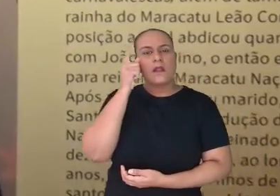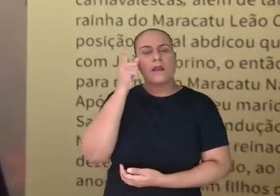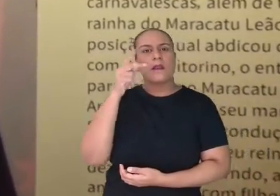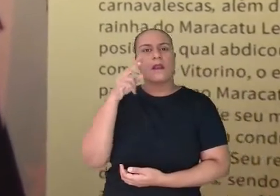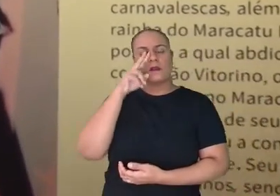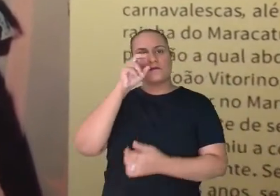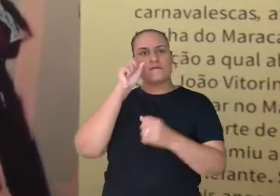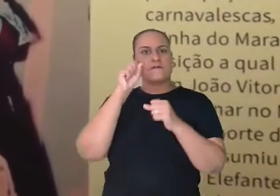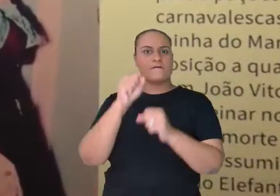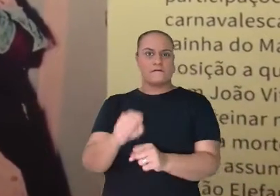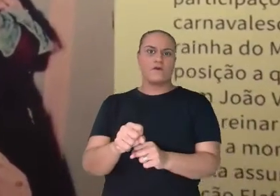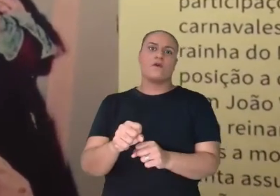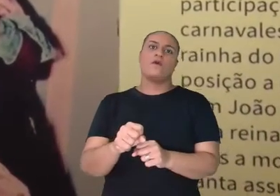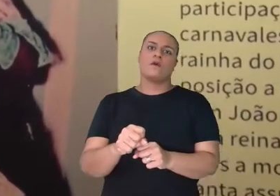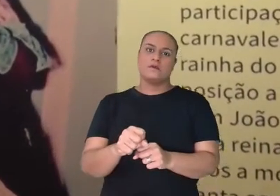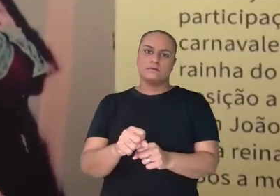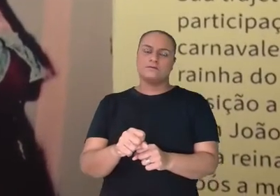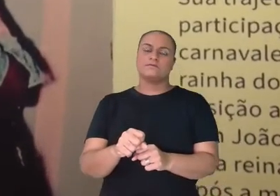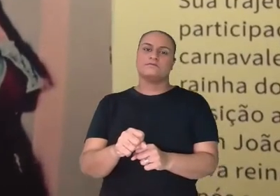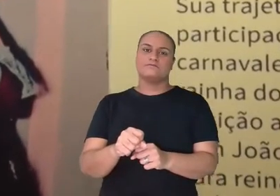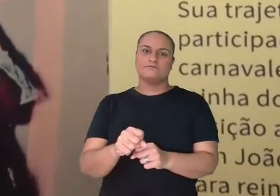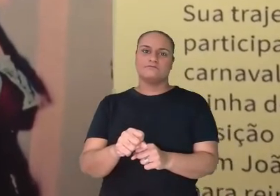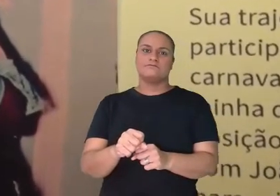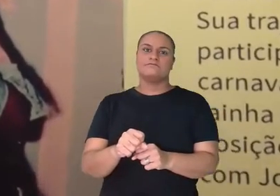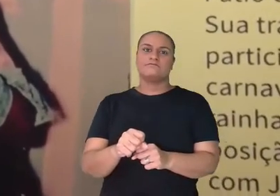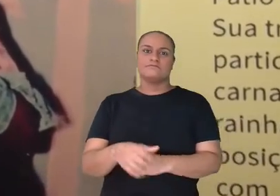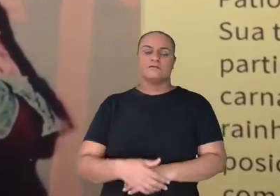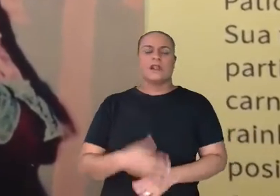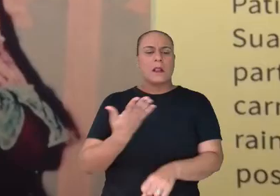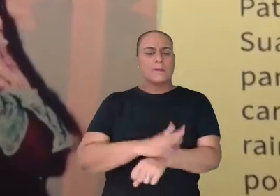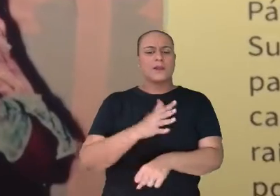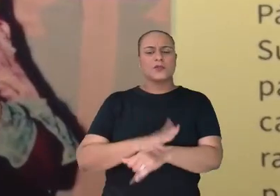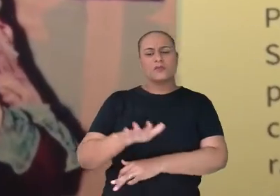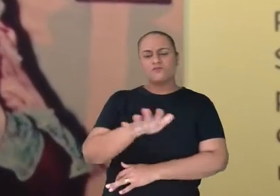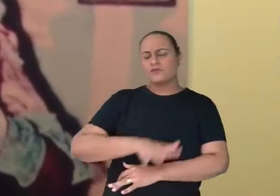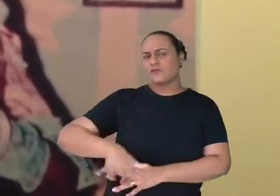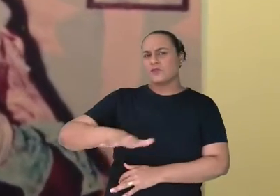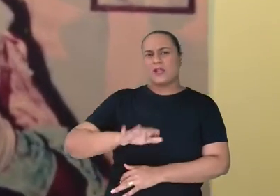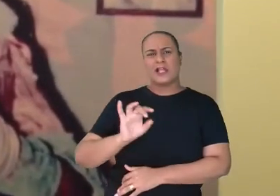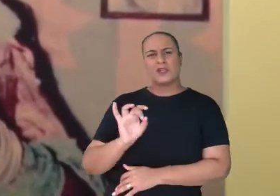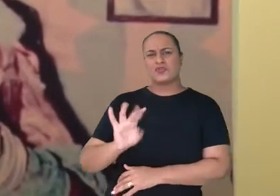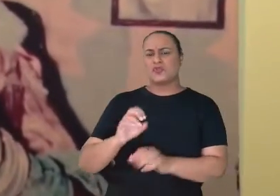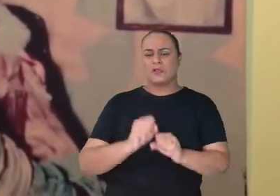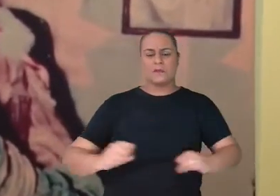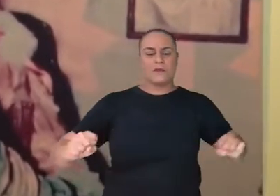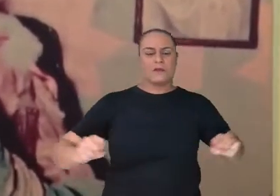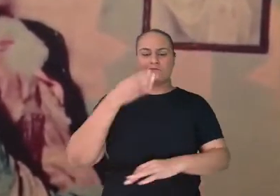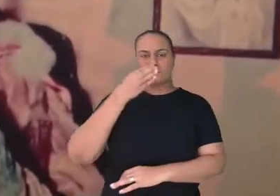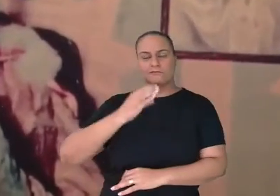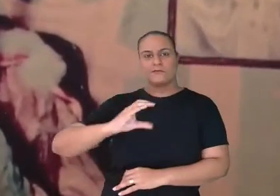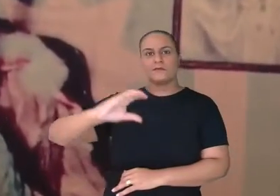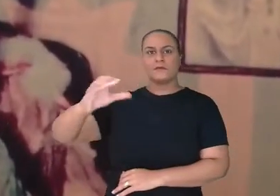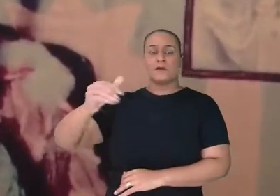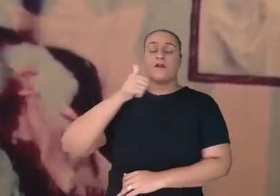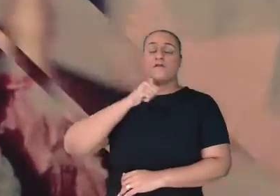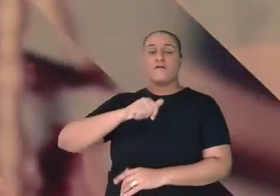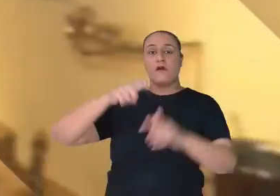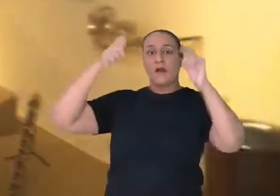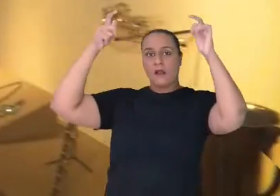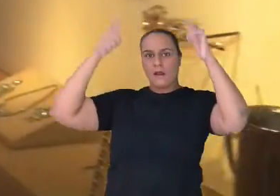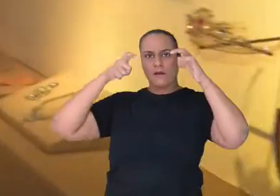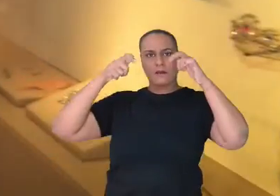força que ela exerceu nesse espaço. Porque ela não foi apenas rainha do maracatu Nação Elefante, ela foi rainha das rainhas de